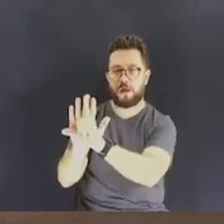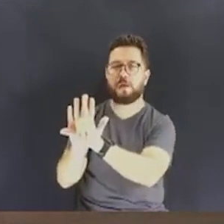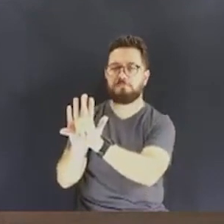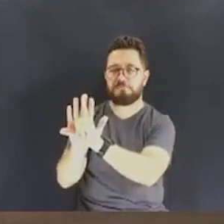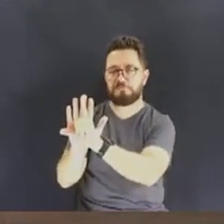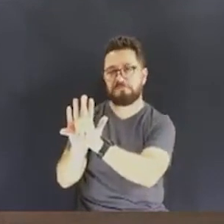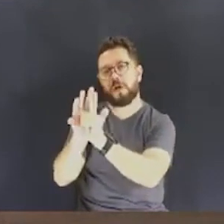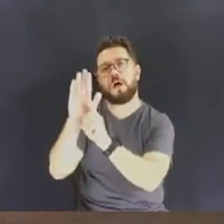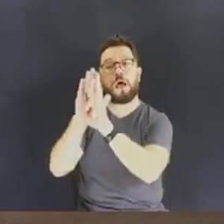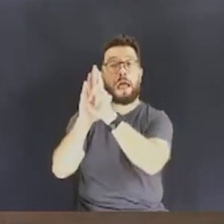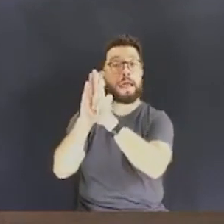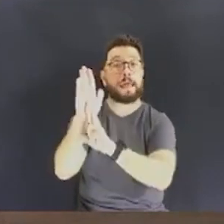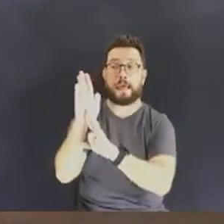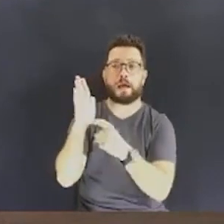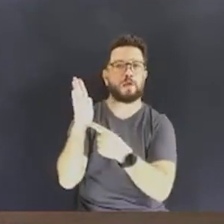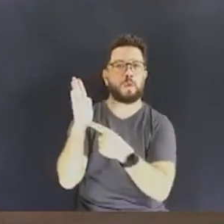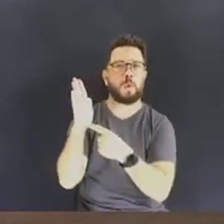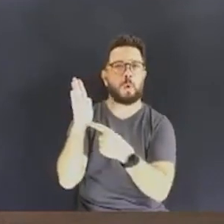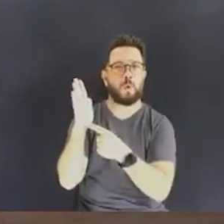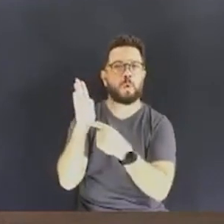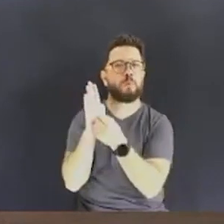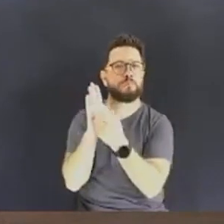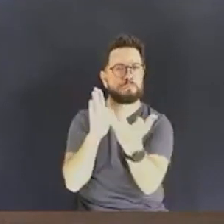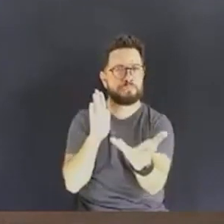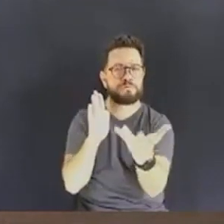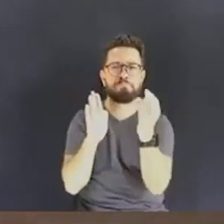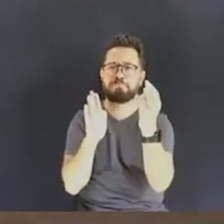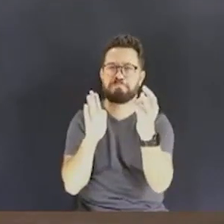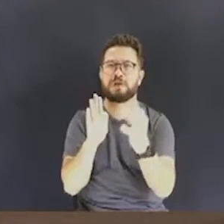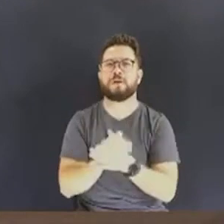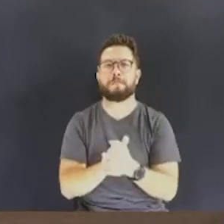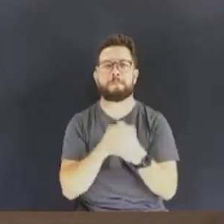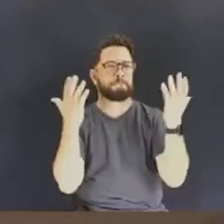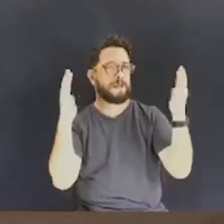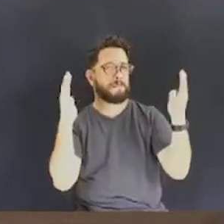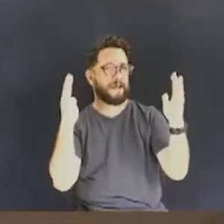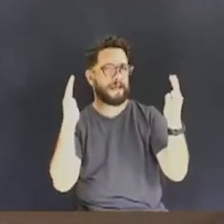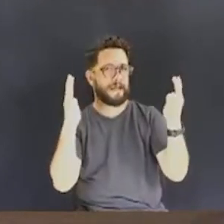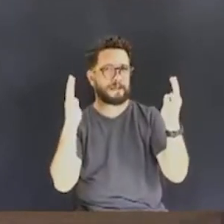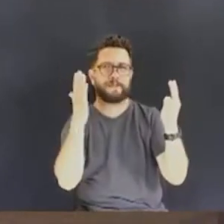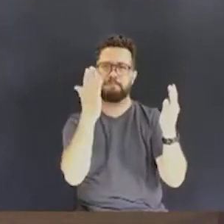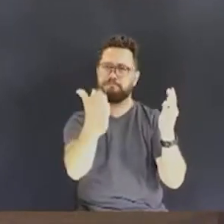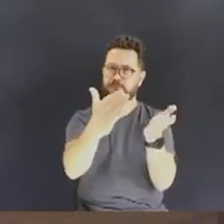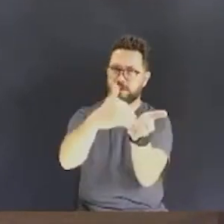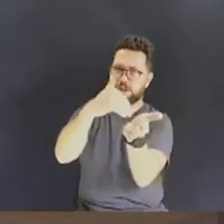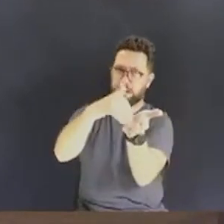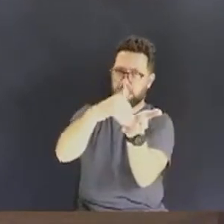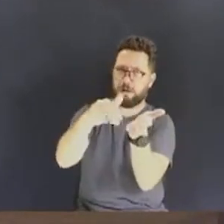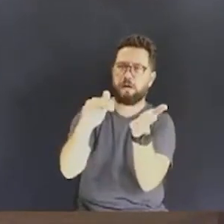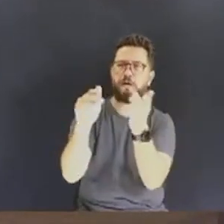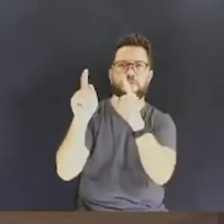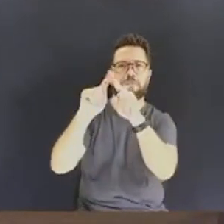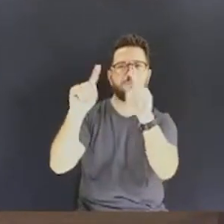também foi já apresentado pela comissão aos vereadores, mas quero parabenizar pelo trabalho desenvolvido pelo secretário, por todos os servidores, e